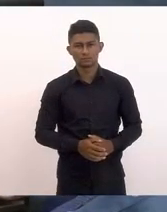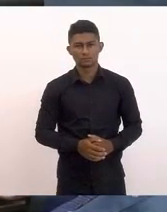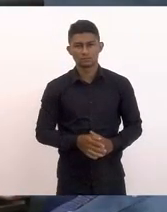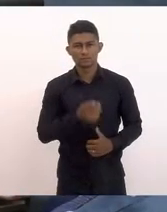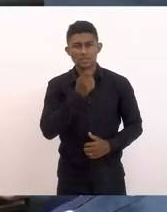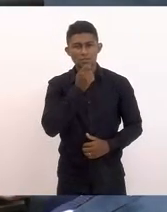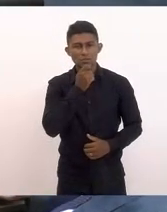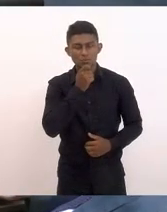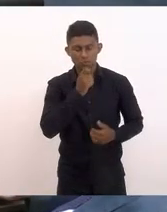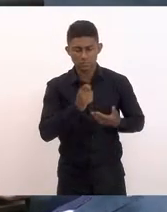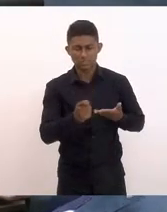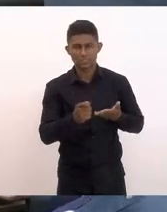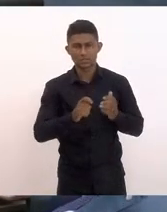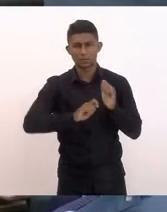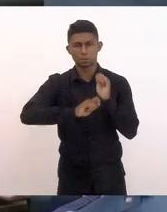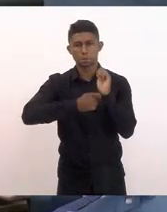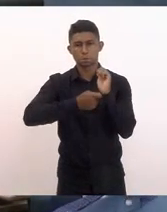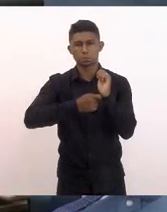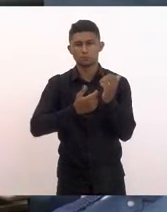Fechou agora, estava aberto.